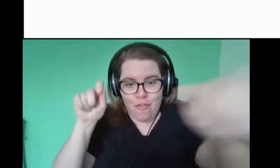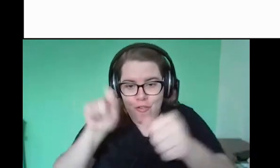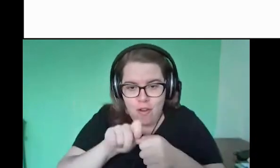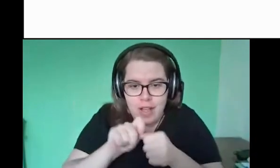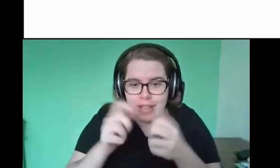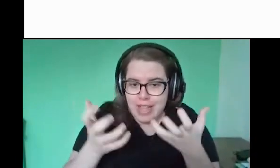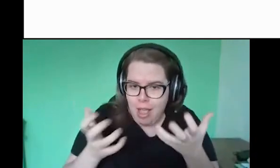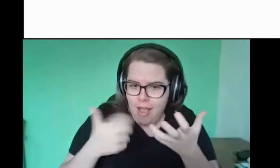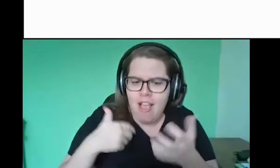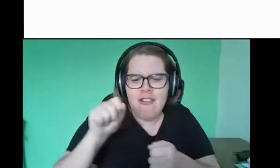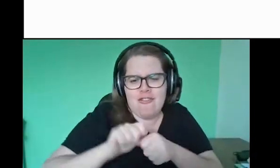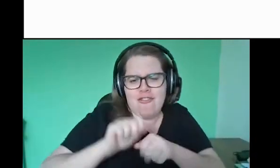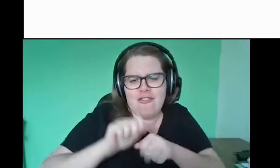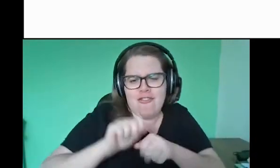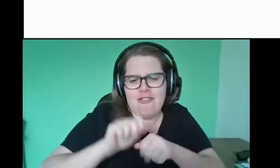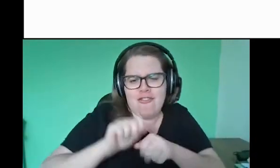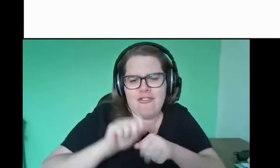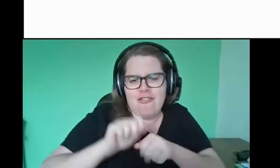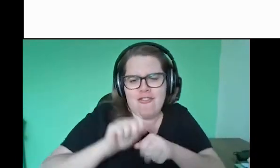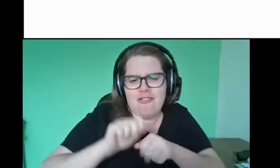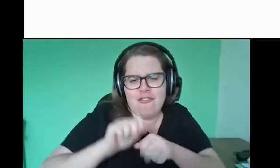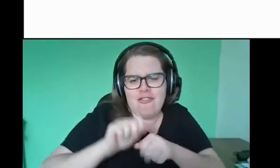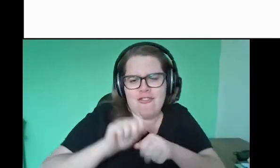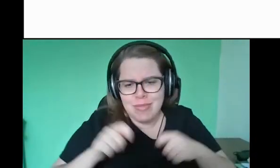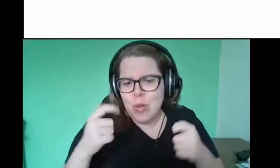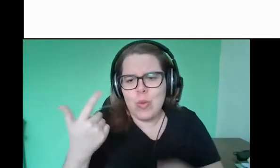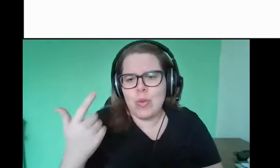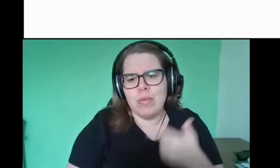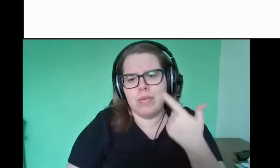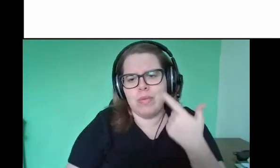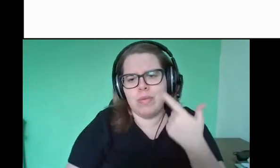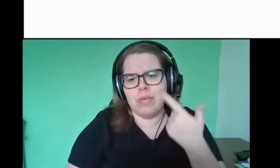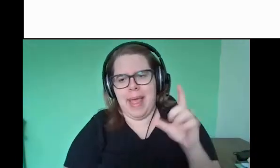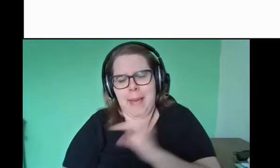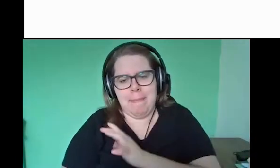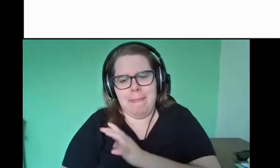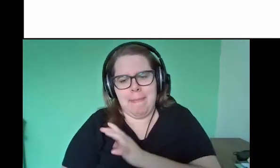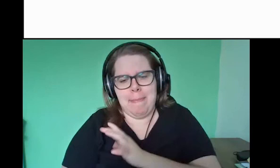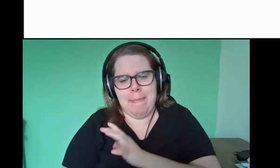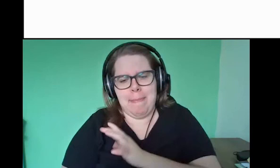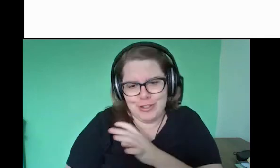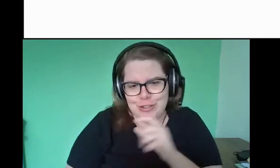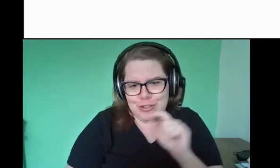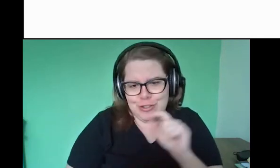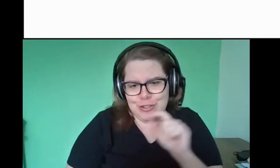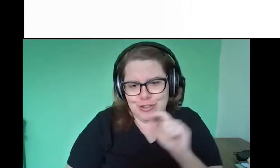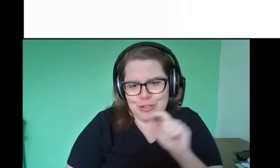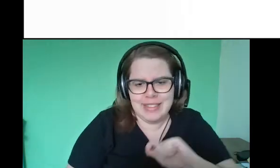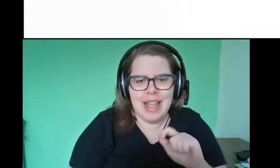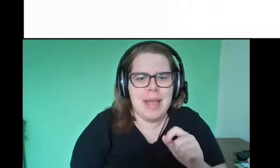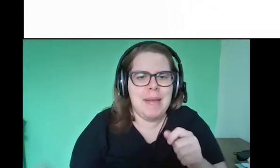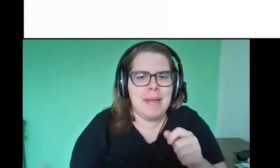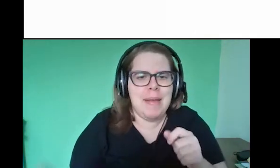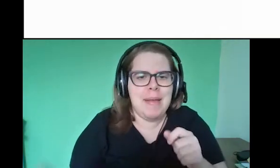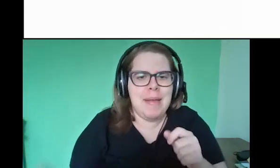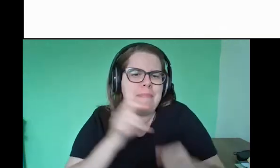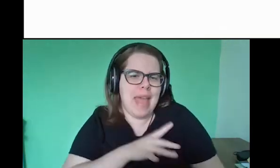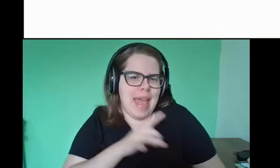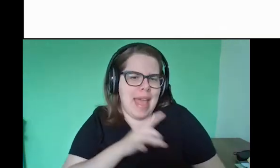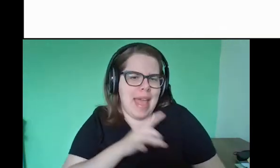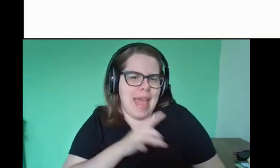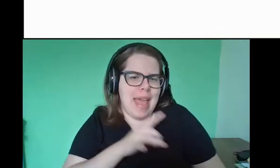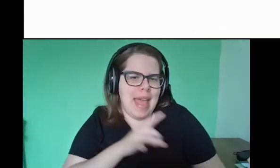quero, eu vou fazer. Então não tenho medo de fazer, não tenho medo de errar e não tenho medo